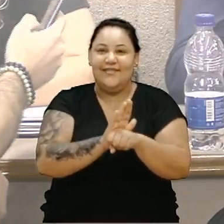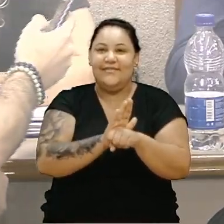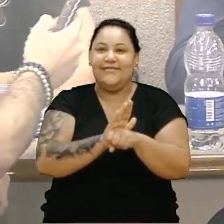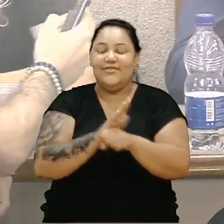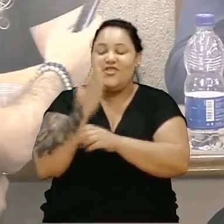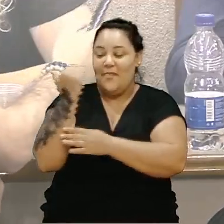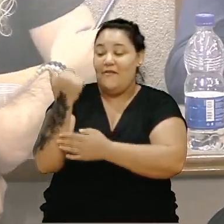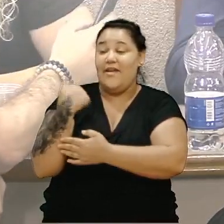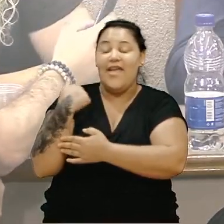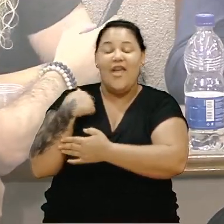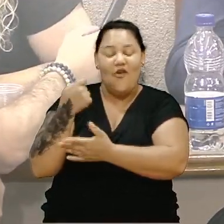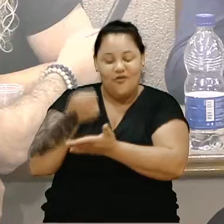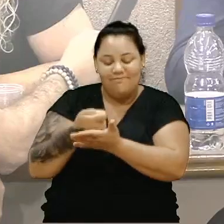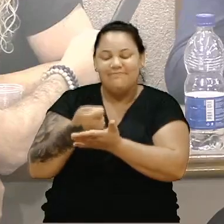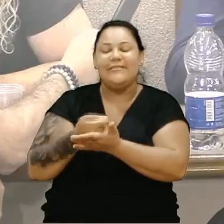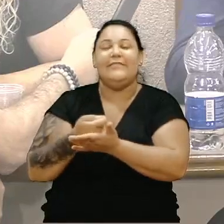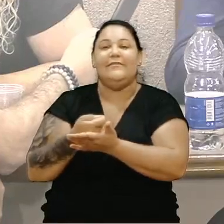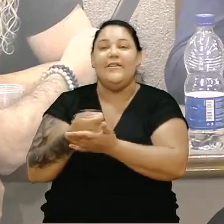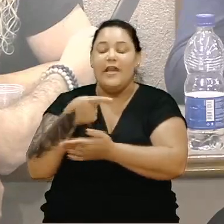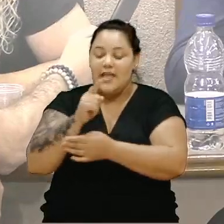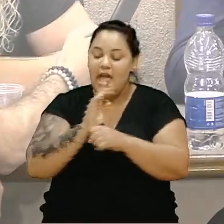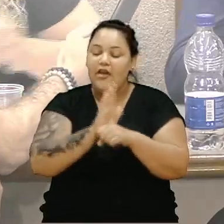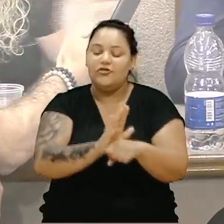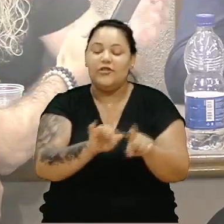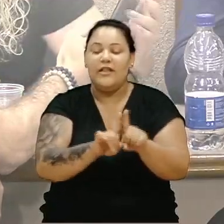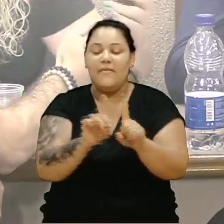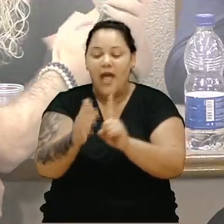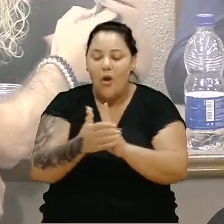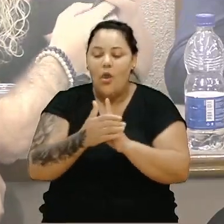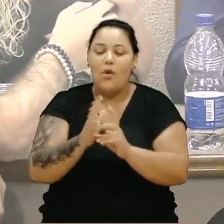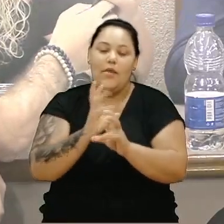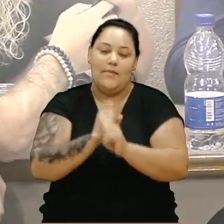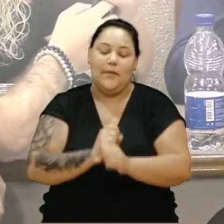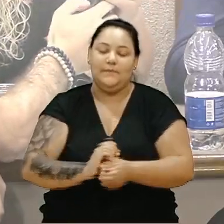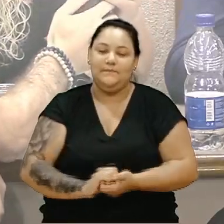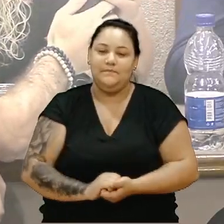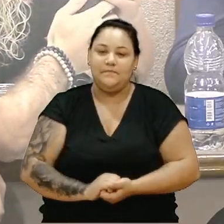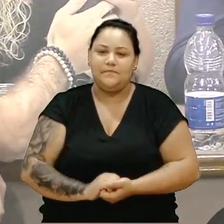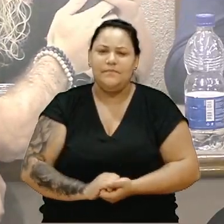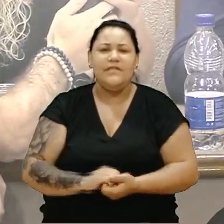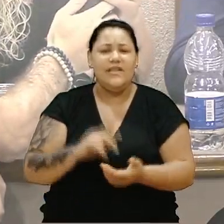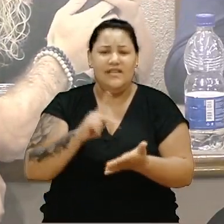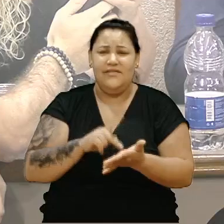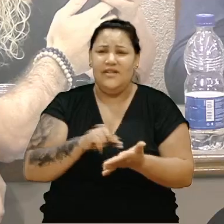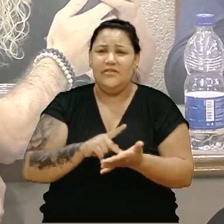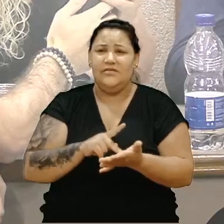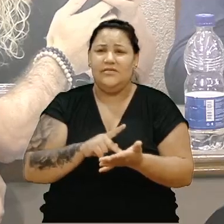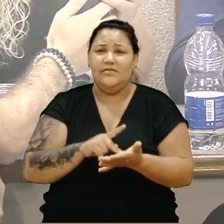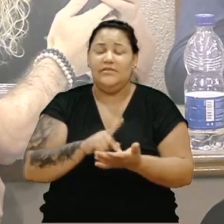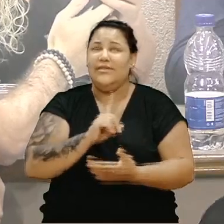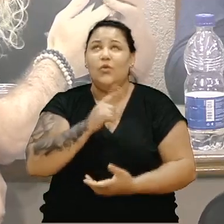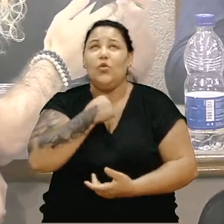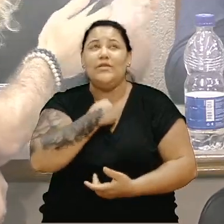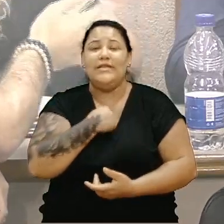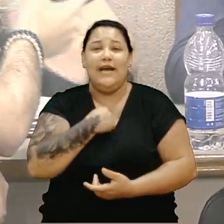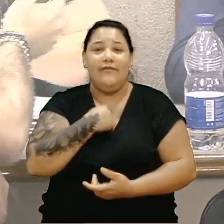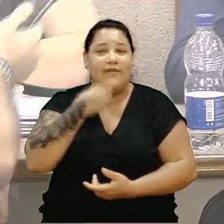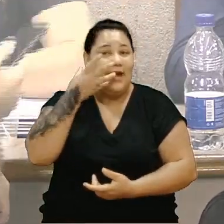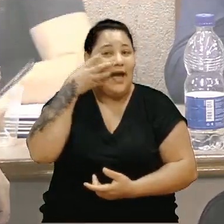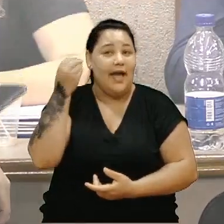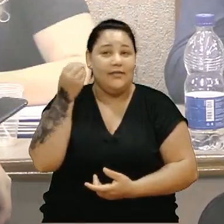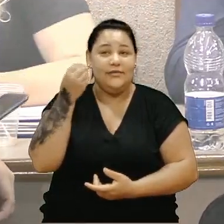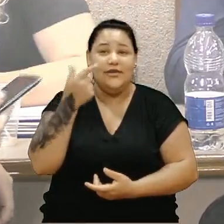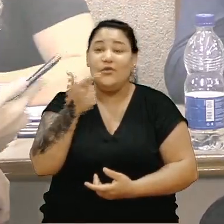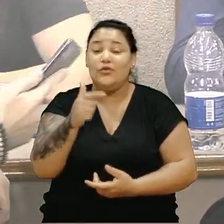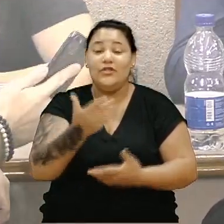eu dava um jeito de ir lá e tentava ajudar também em acolher. Né? Na verdade, eu também não gostava, não é que eu não gostava de gatos, eu não tinha espaço para ter